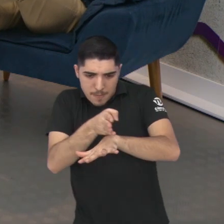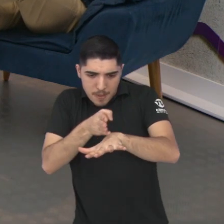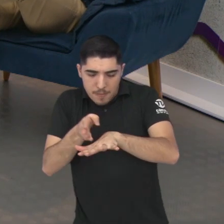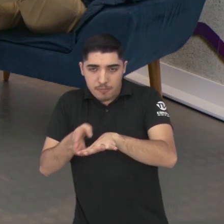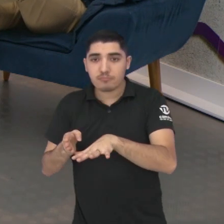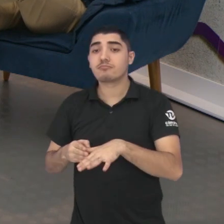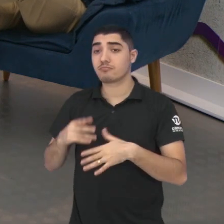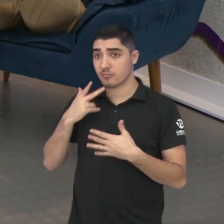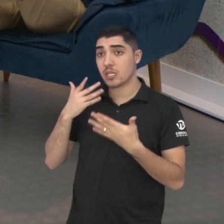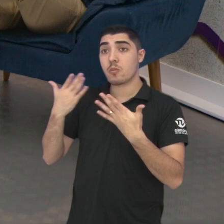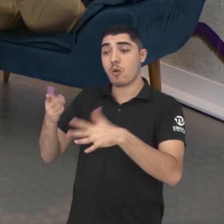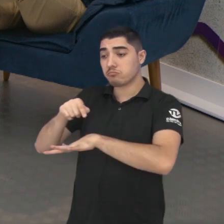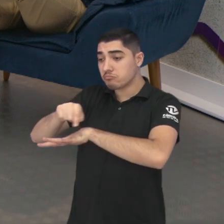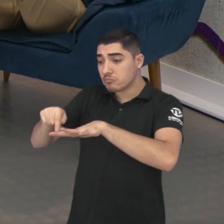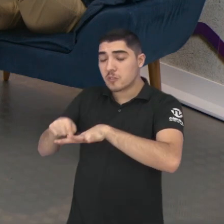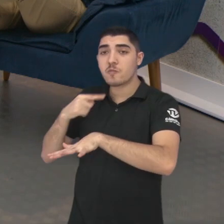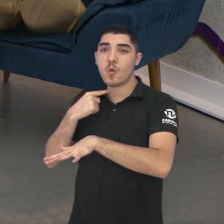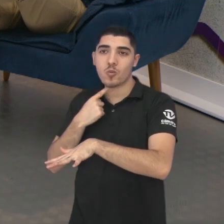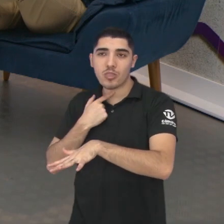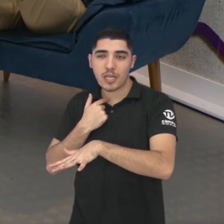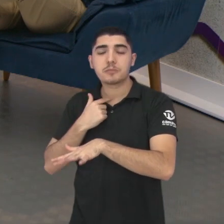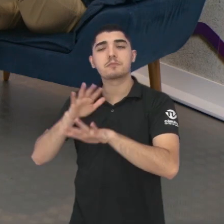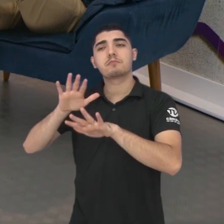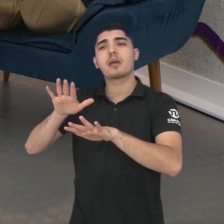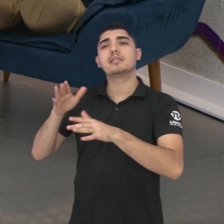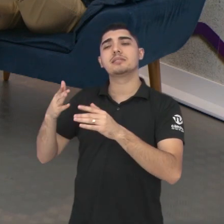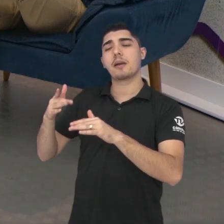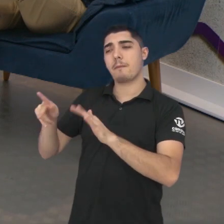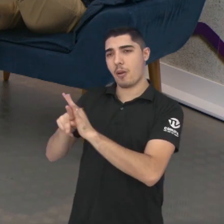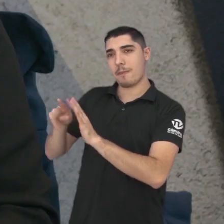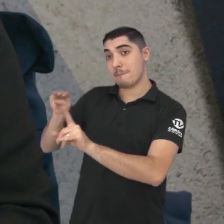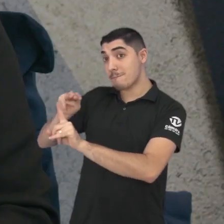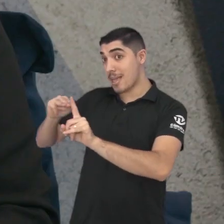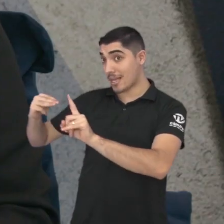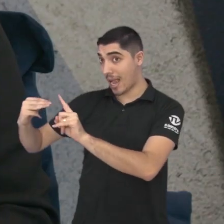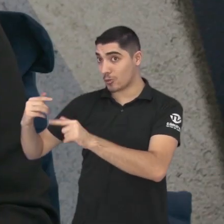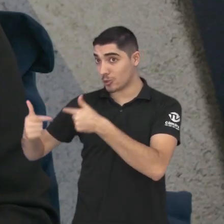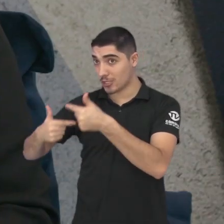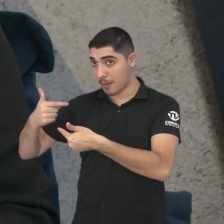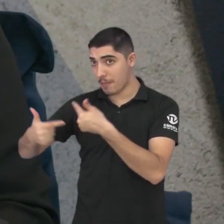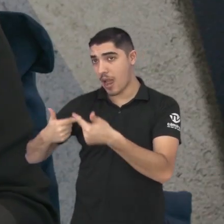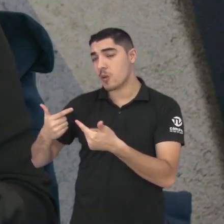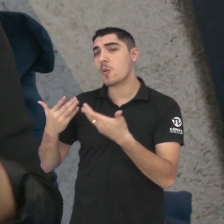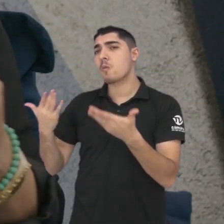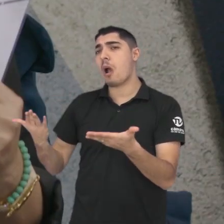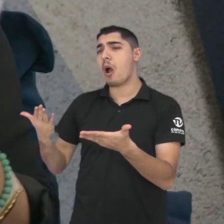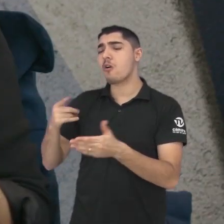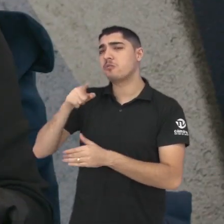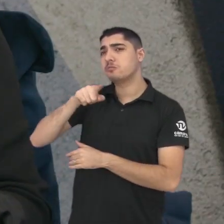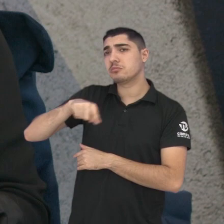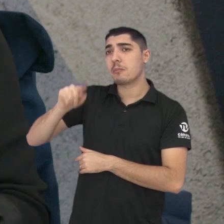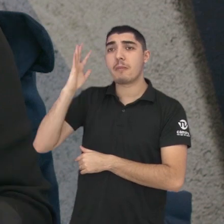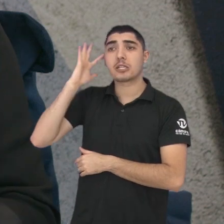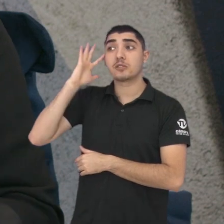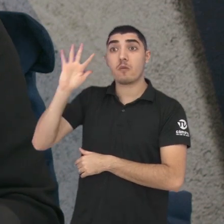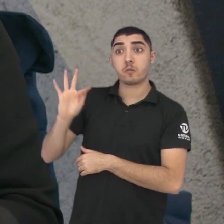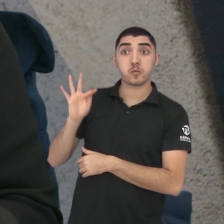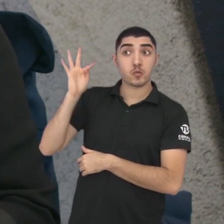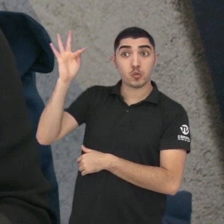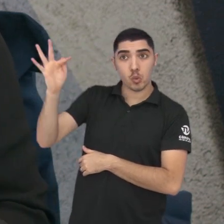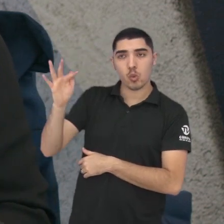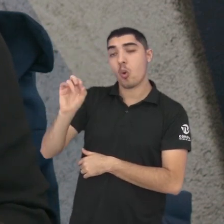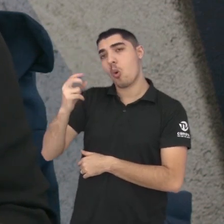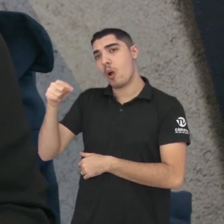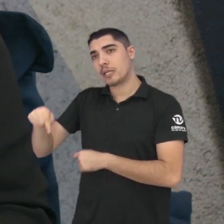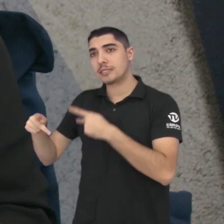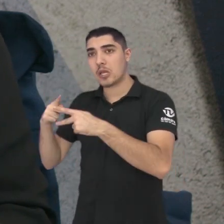de mercado. Que você deseja trabalhar. E falando em mercado, quais são as tendências do mercado aí em geral? Ou mesmo em